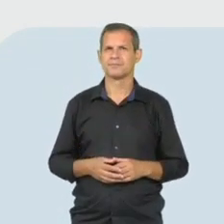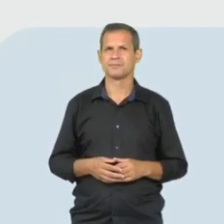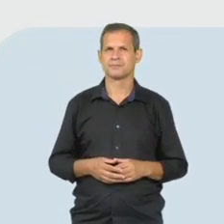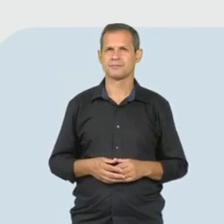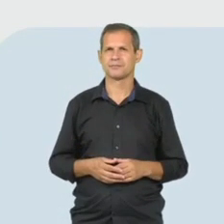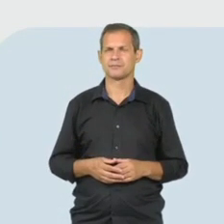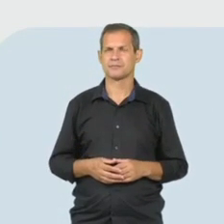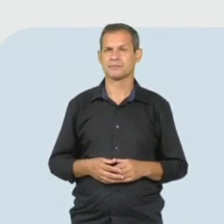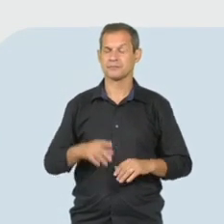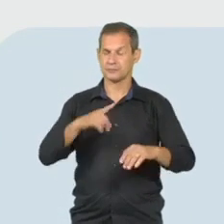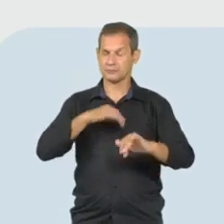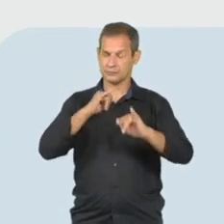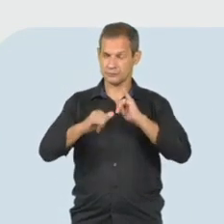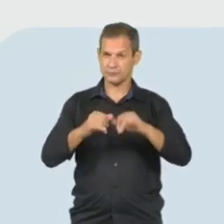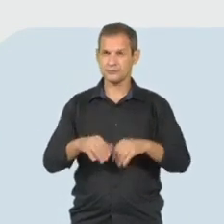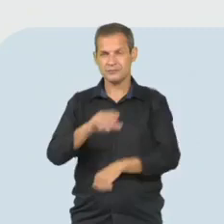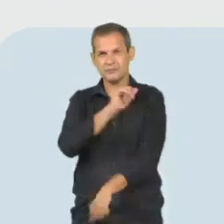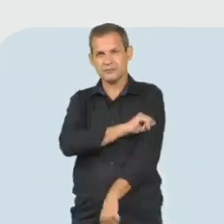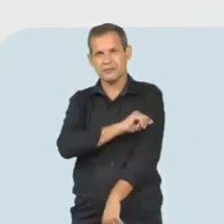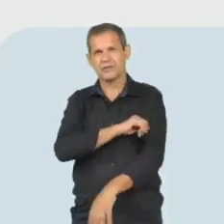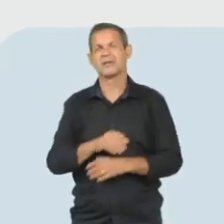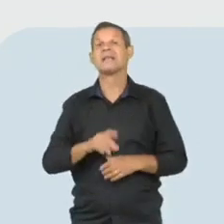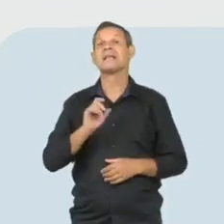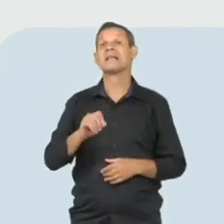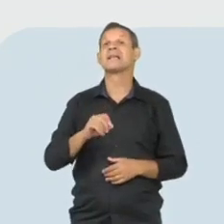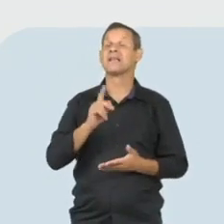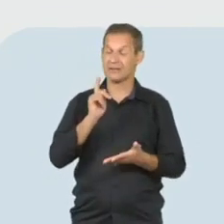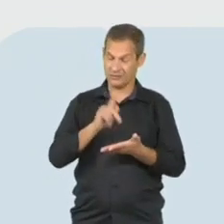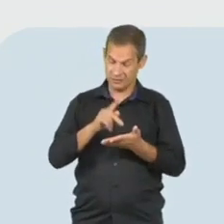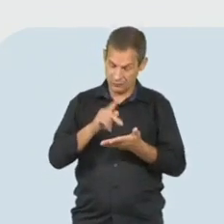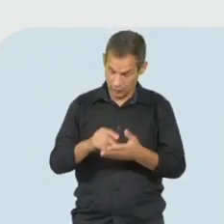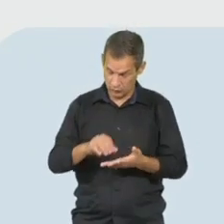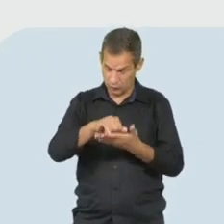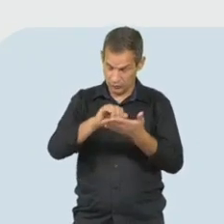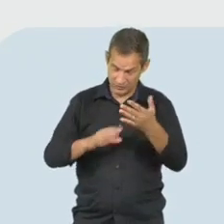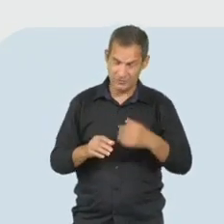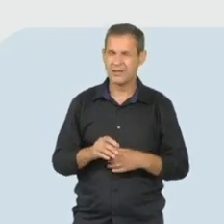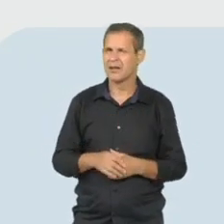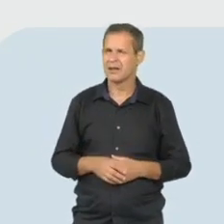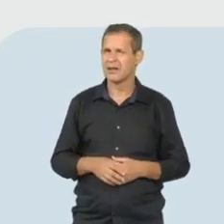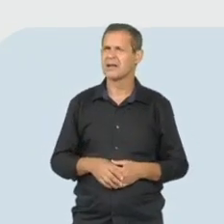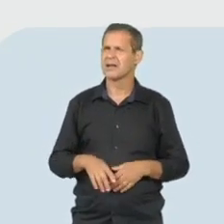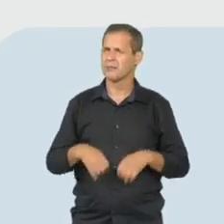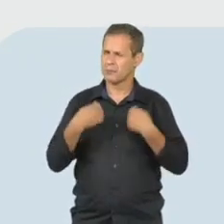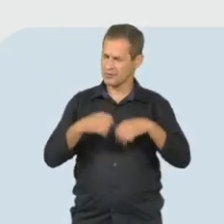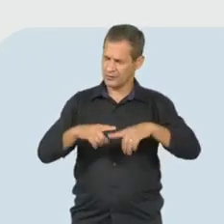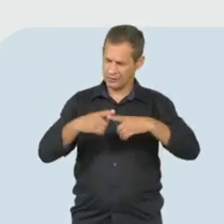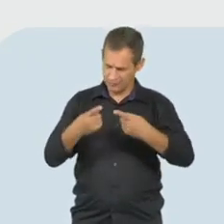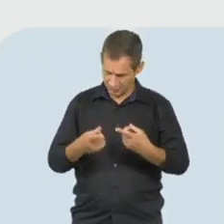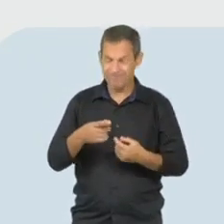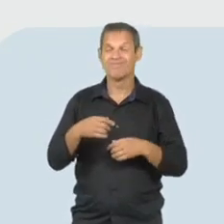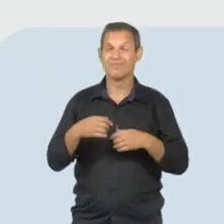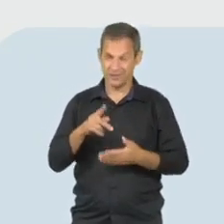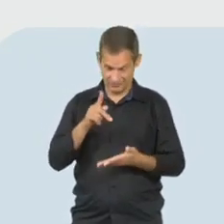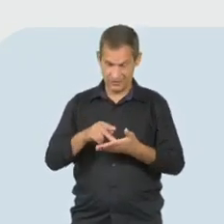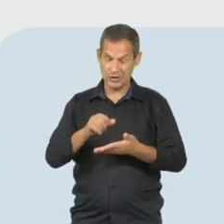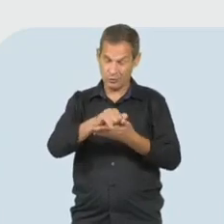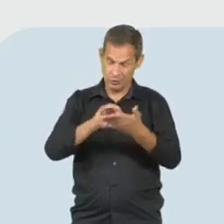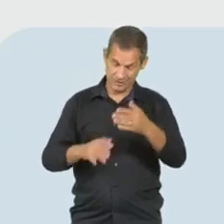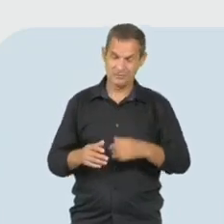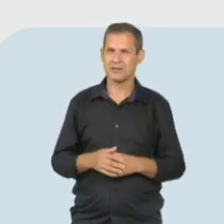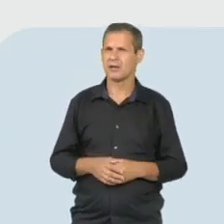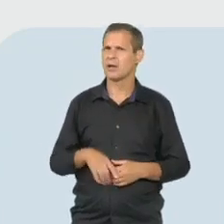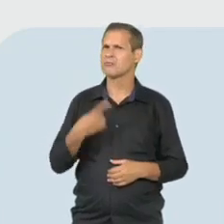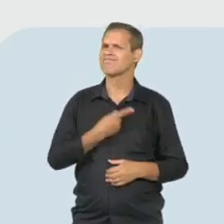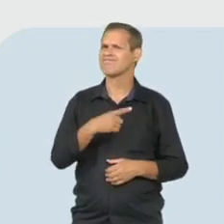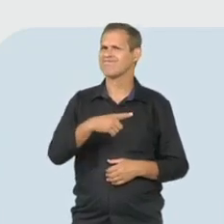Está chegando as informações aqui dos alunos, que realmente é um exercício que vai exigir um pouco mais. Realmente, é um exercício que a